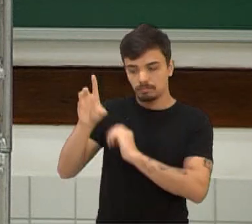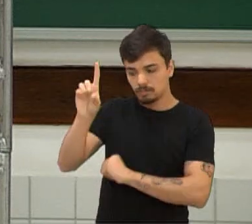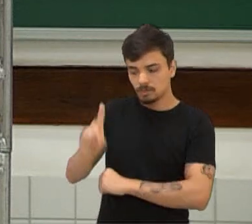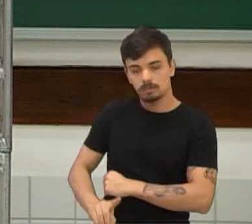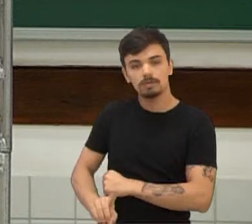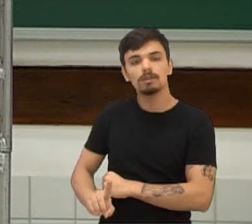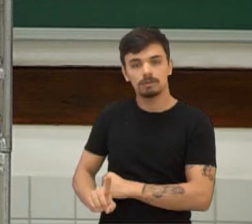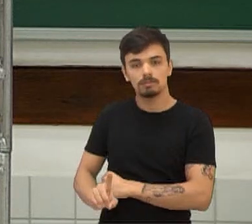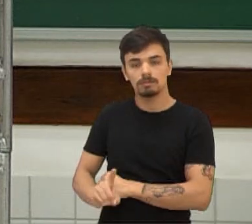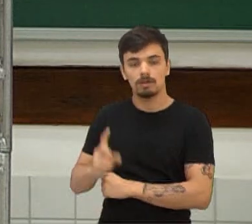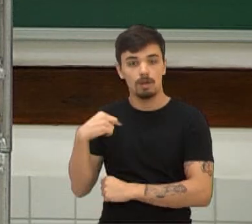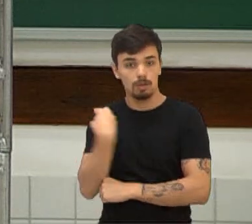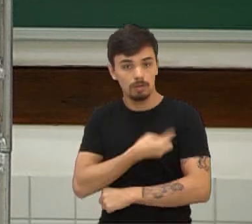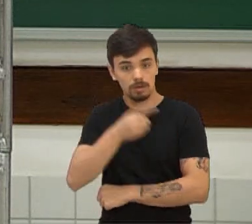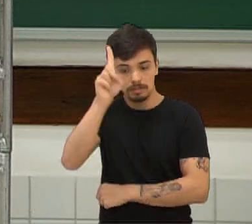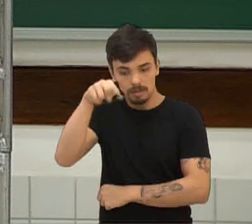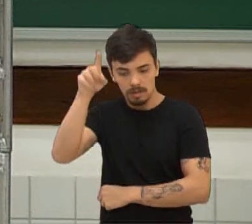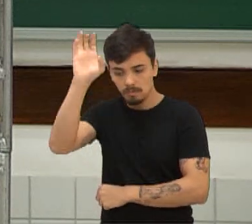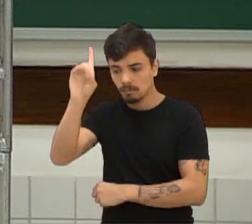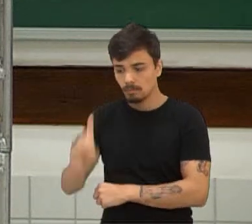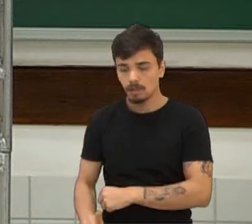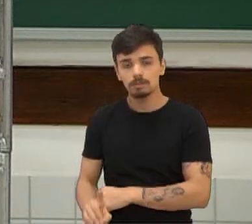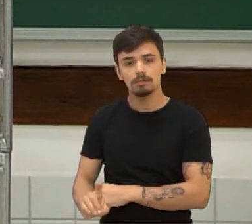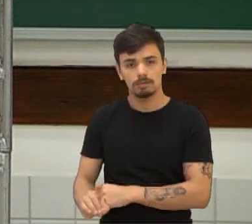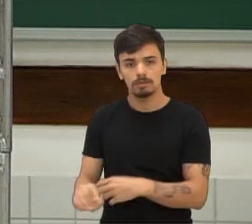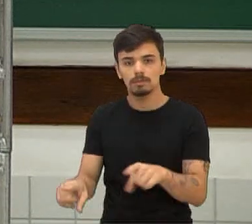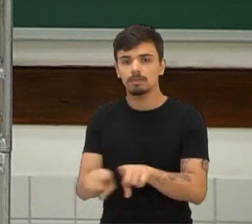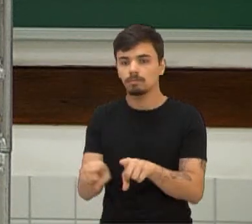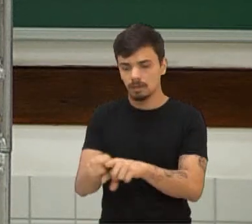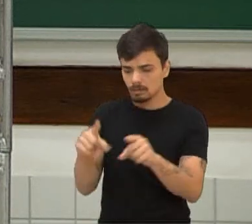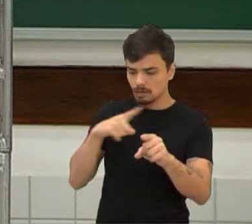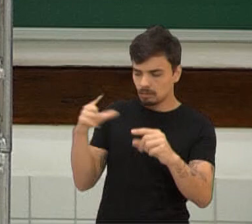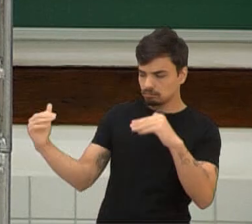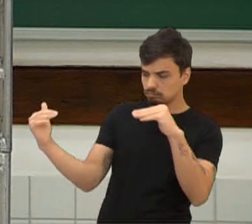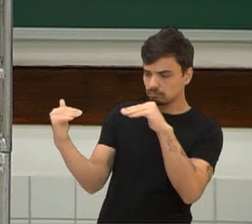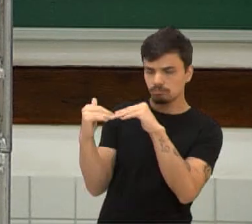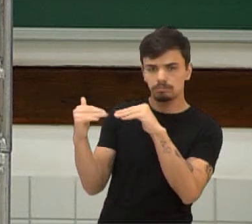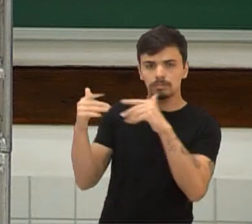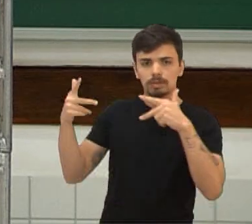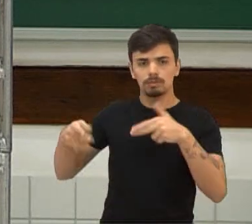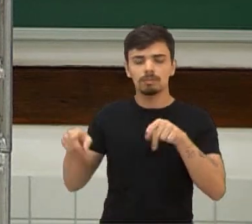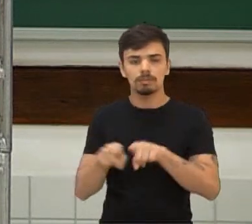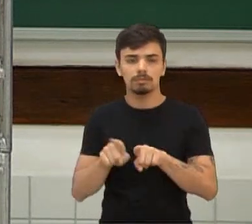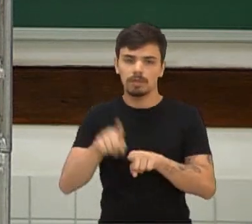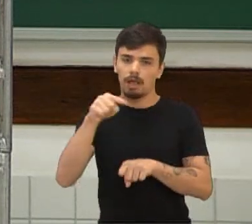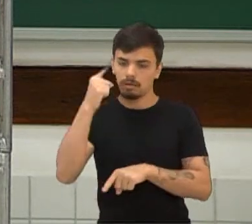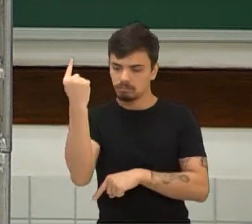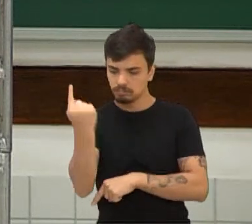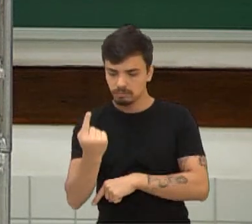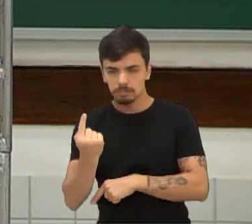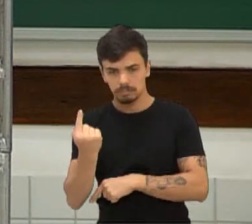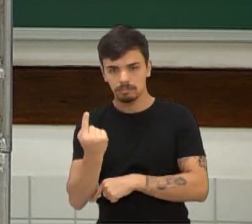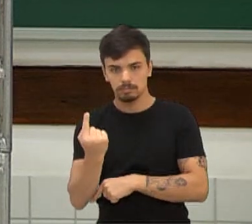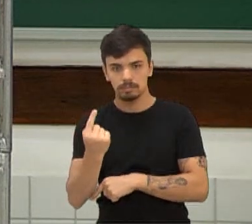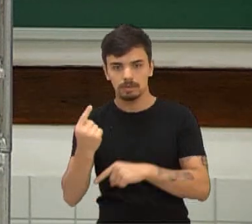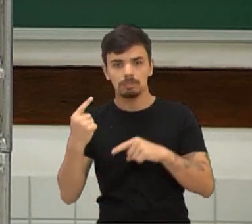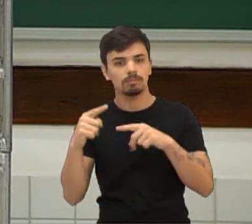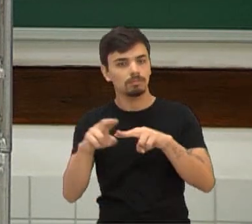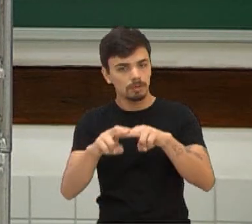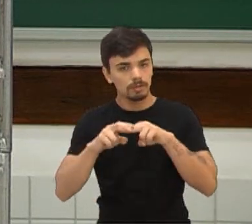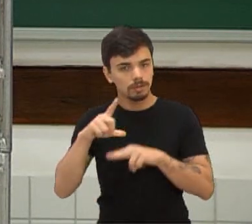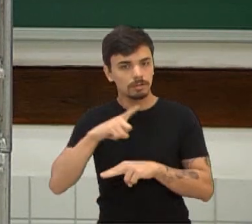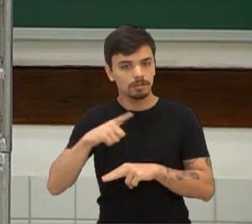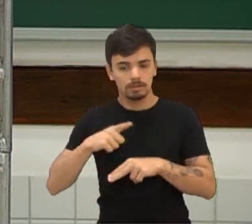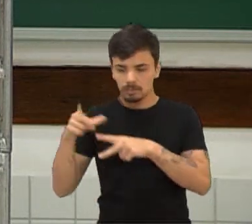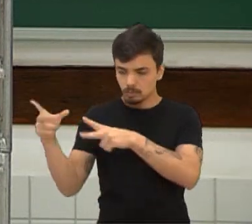Todos nós somos brasileiros, temos uma coisa em comum, apesar de sermos indivíduos, porque temos todos os